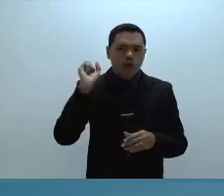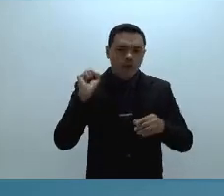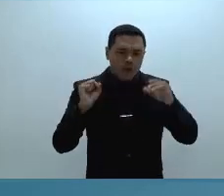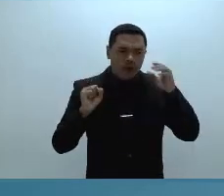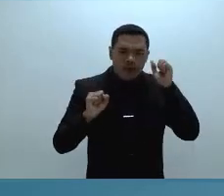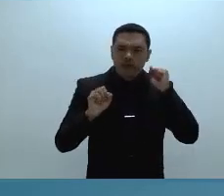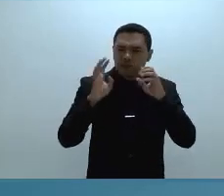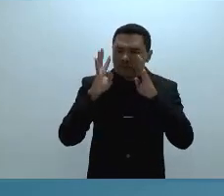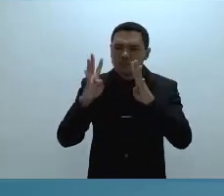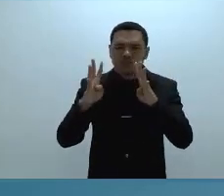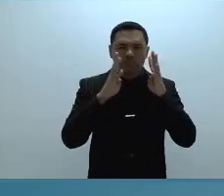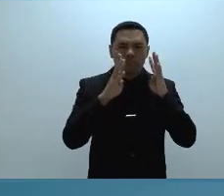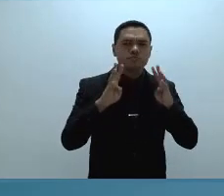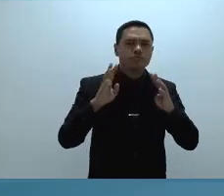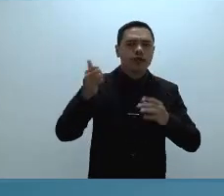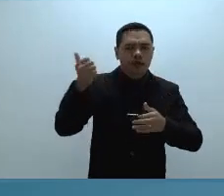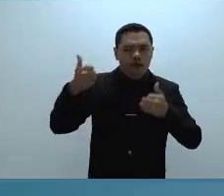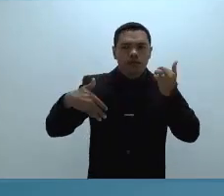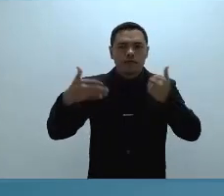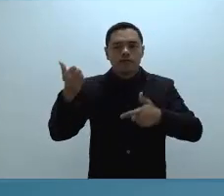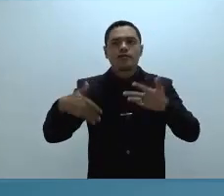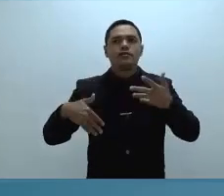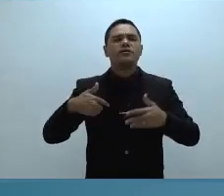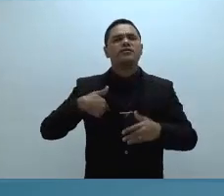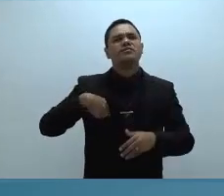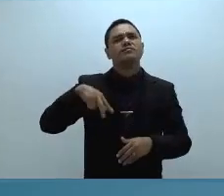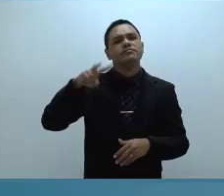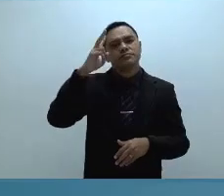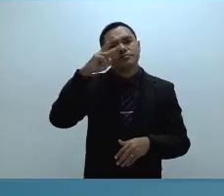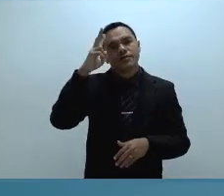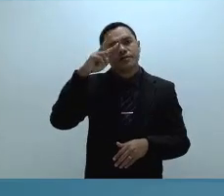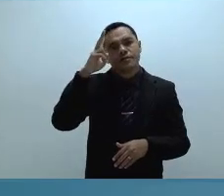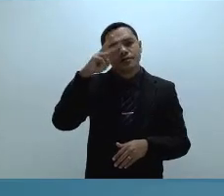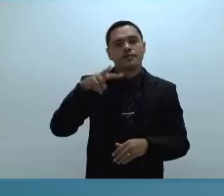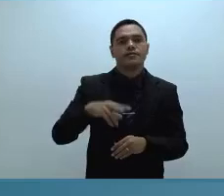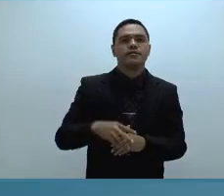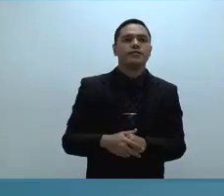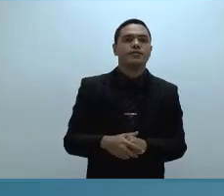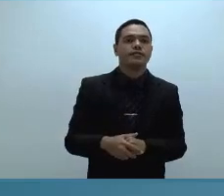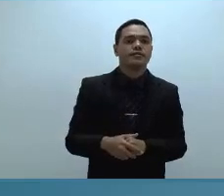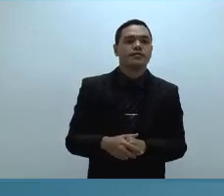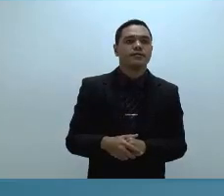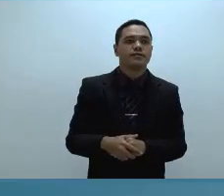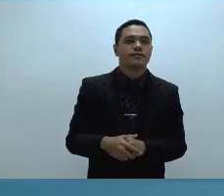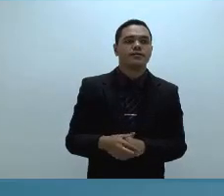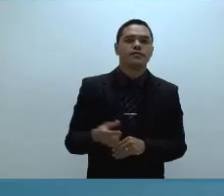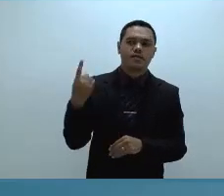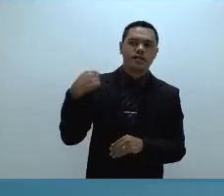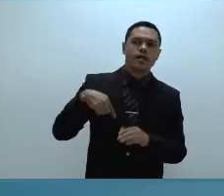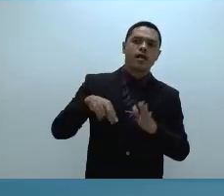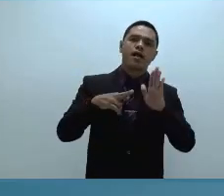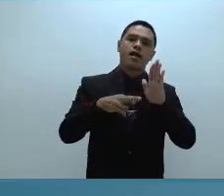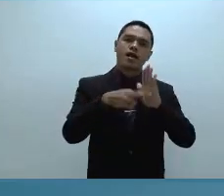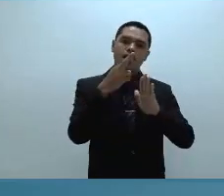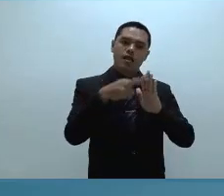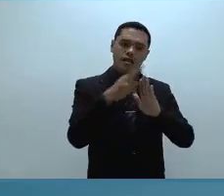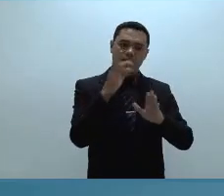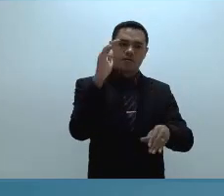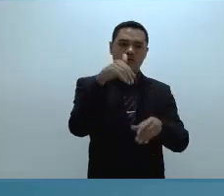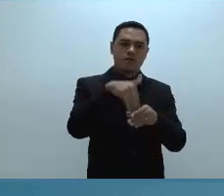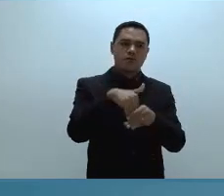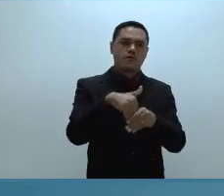Do desembargador Roberto agora, me lembro muito bem do que ele falou quando relatou o voto, e